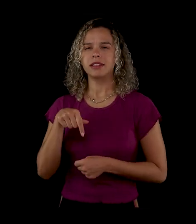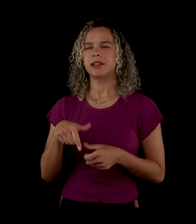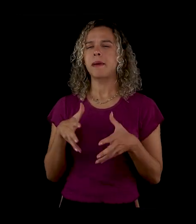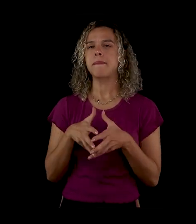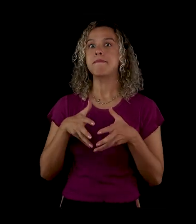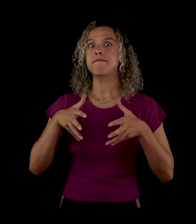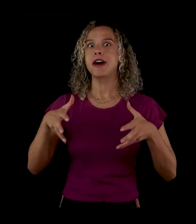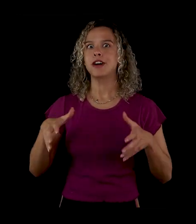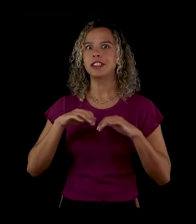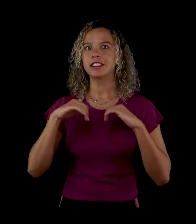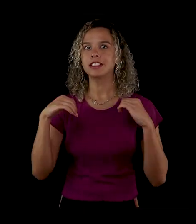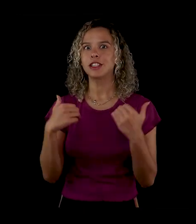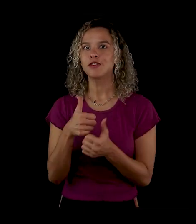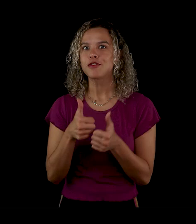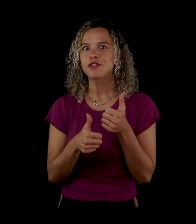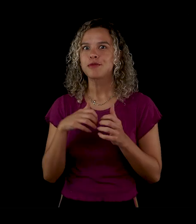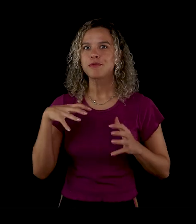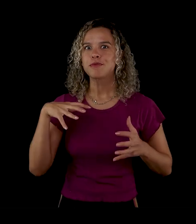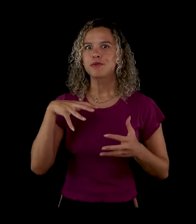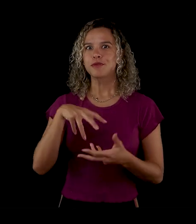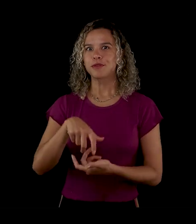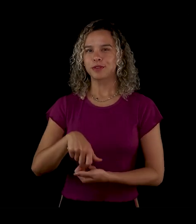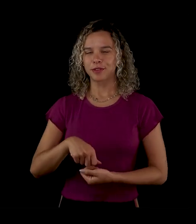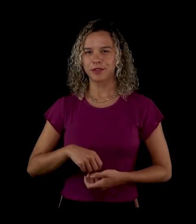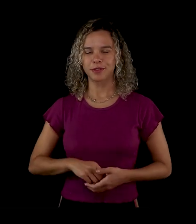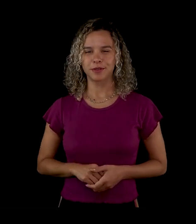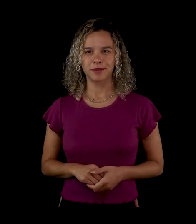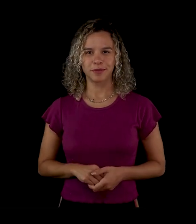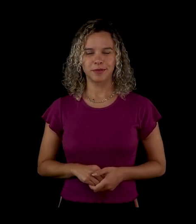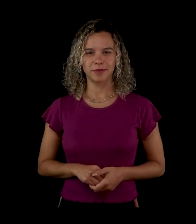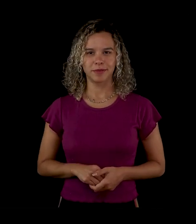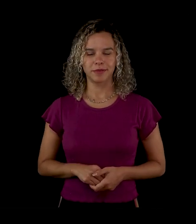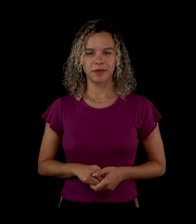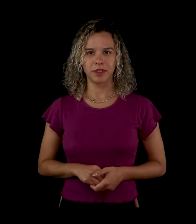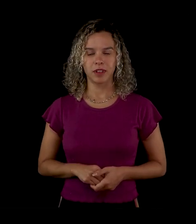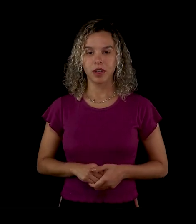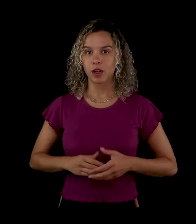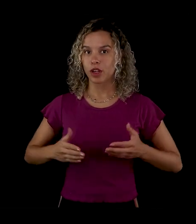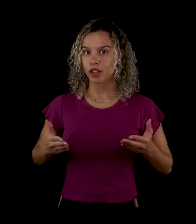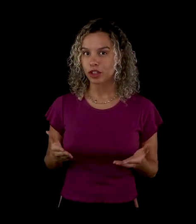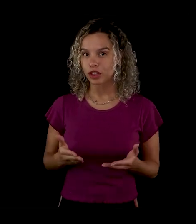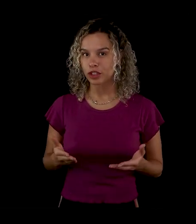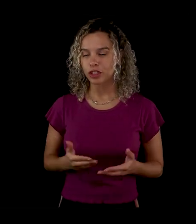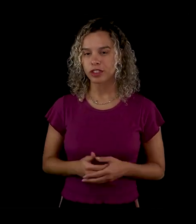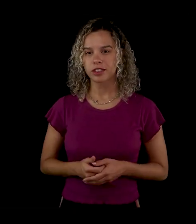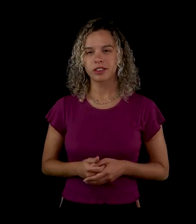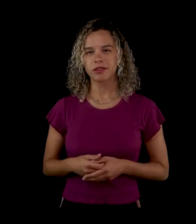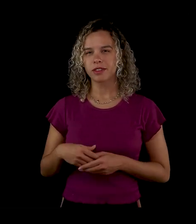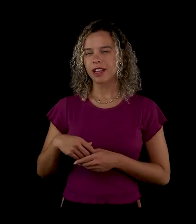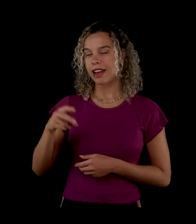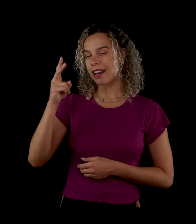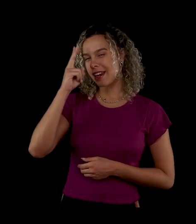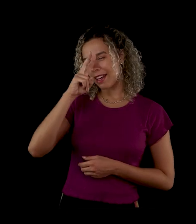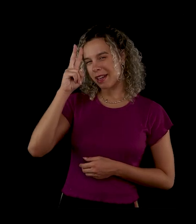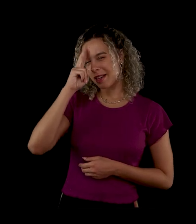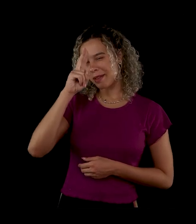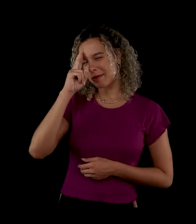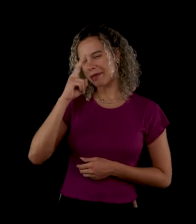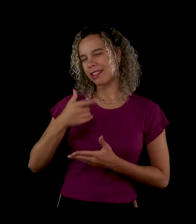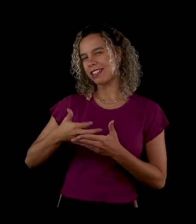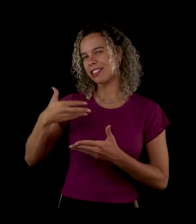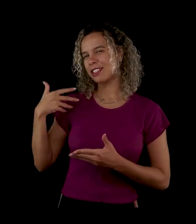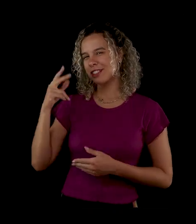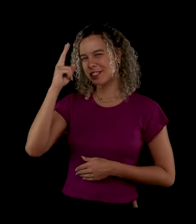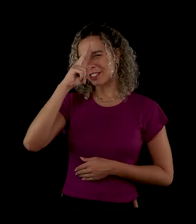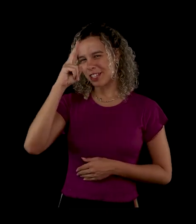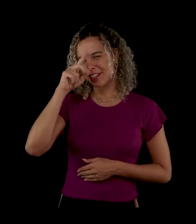o maior estádio de futebol do mundo. E hoje eu vou lembrar um pouco